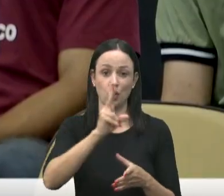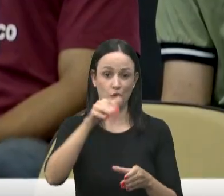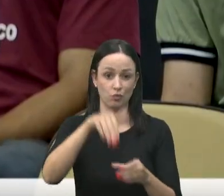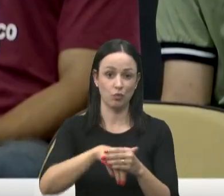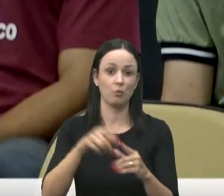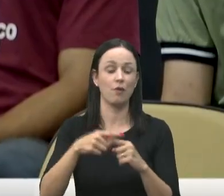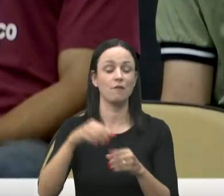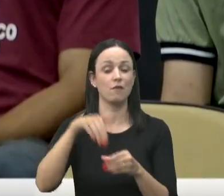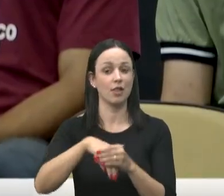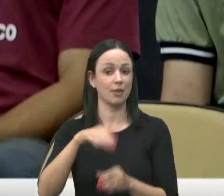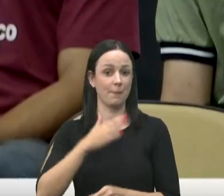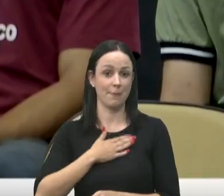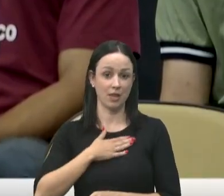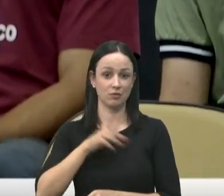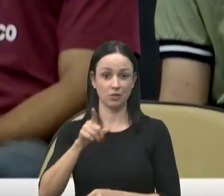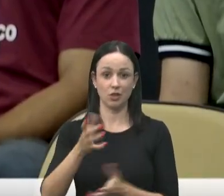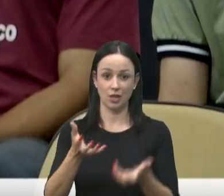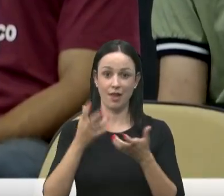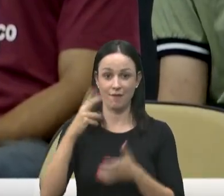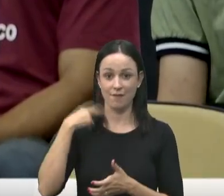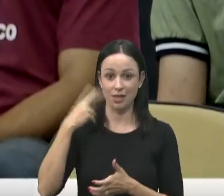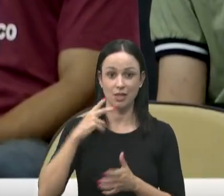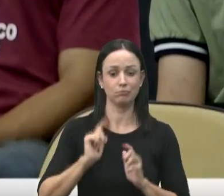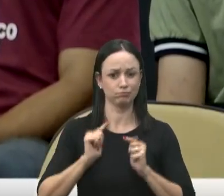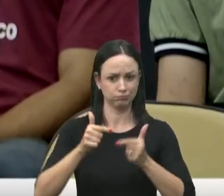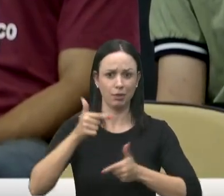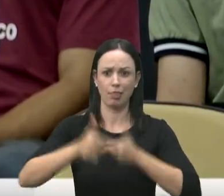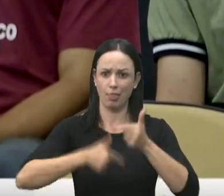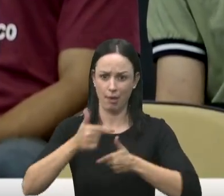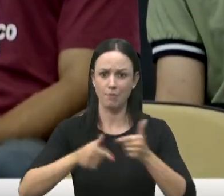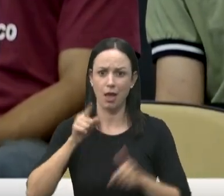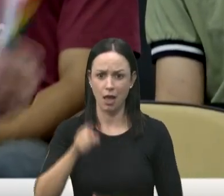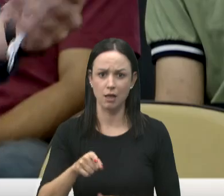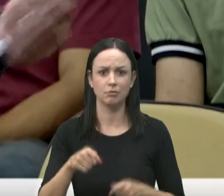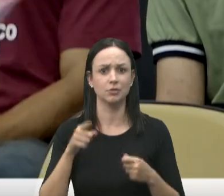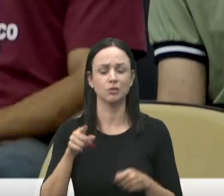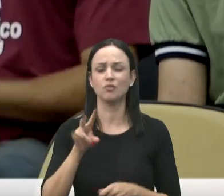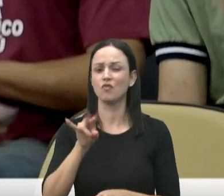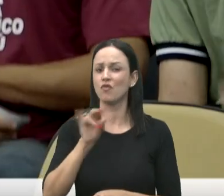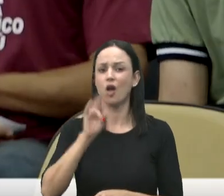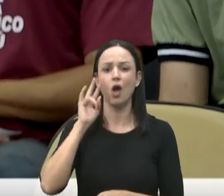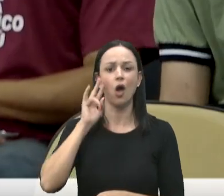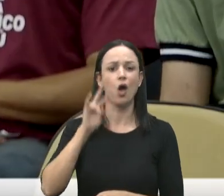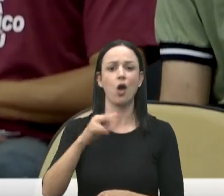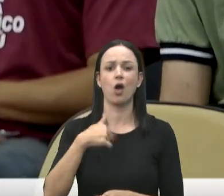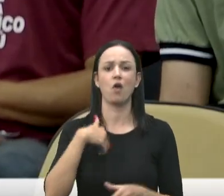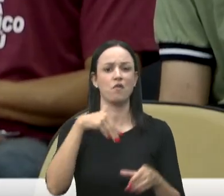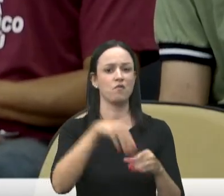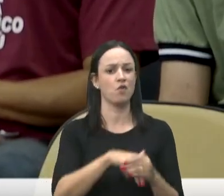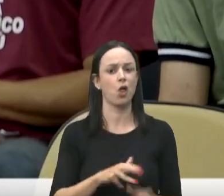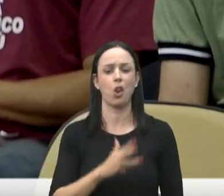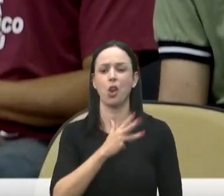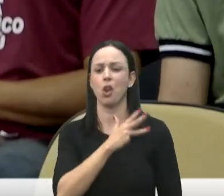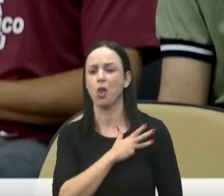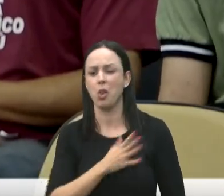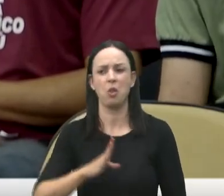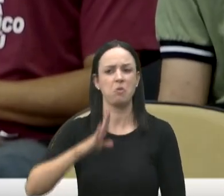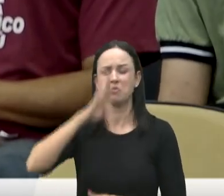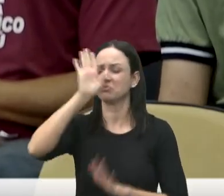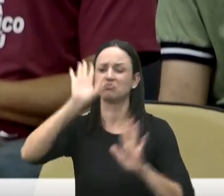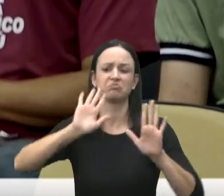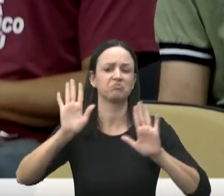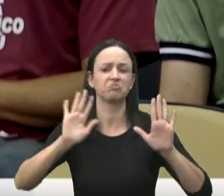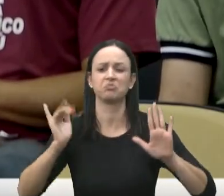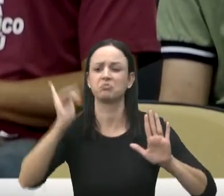votam em mim. E se vocês querem um vereador atuante que trabalhe, vocês não vão olhar se eu voto em Lula, de Bolsonaro, quem quer